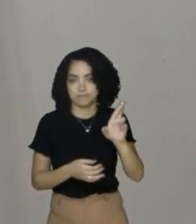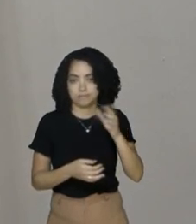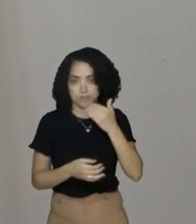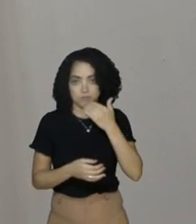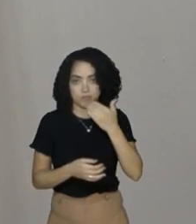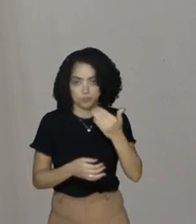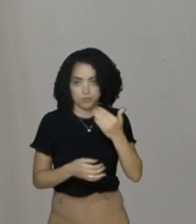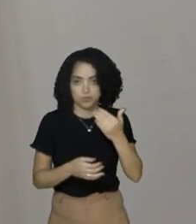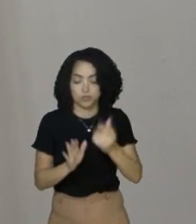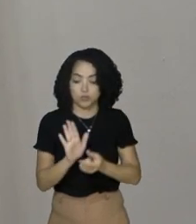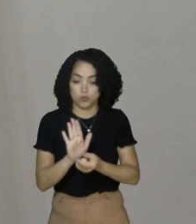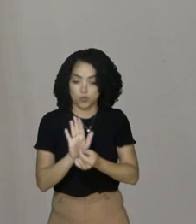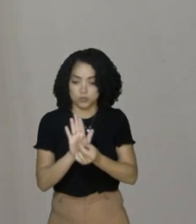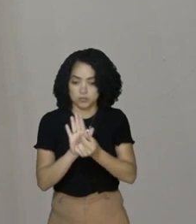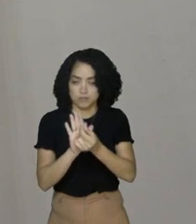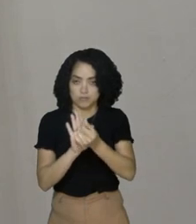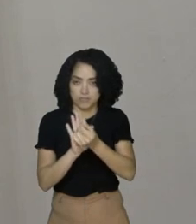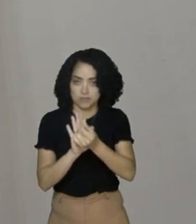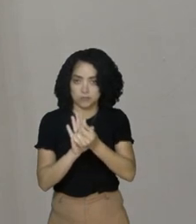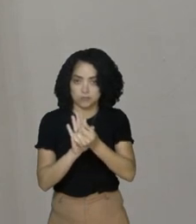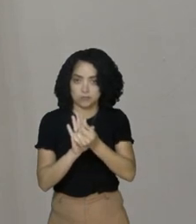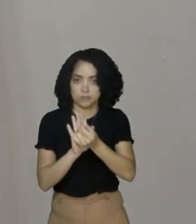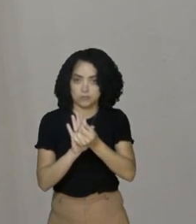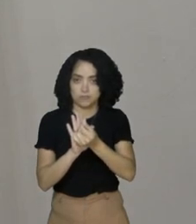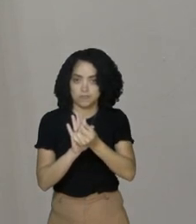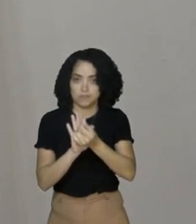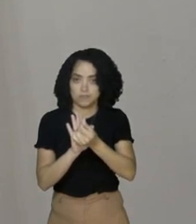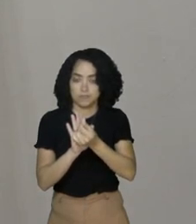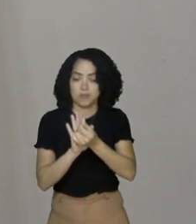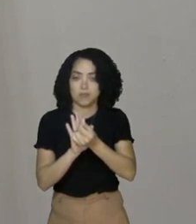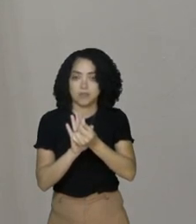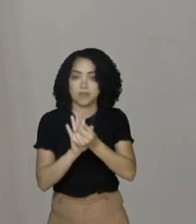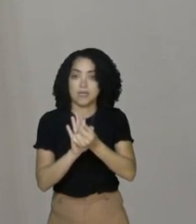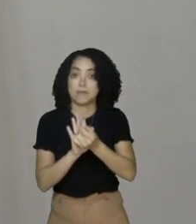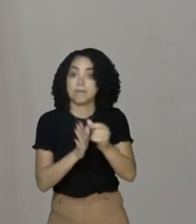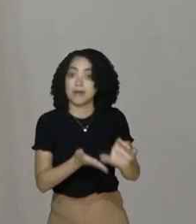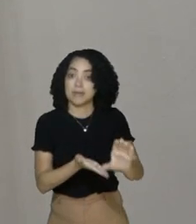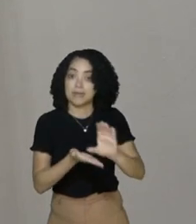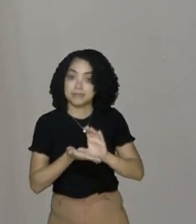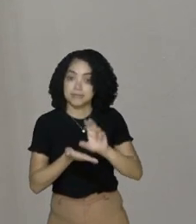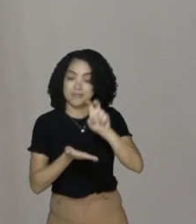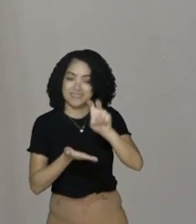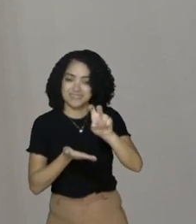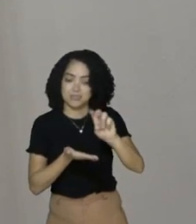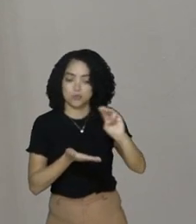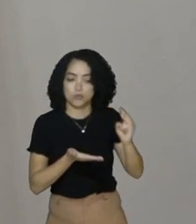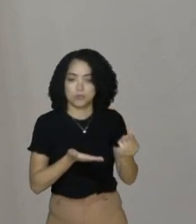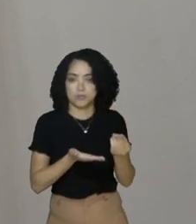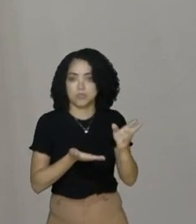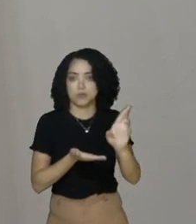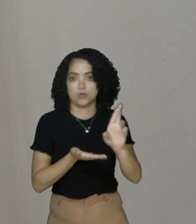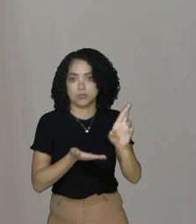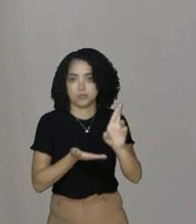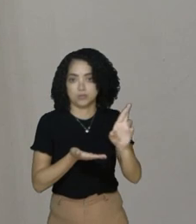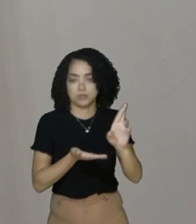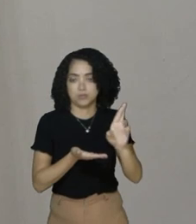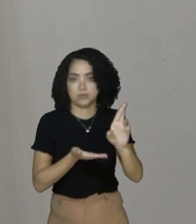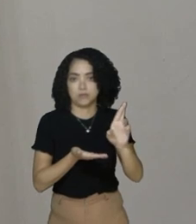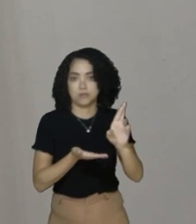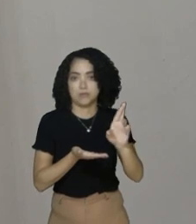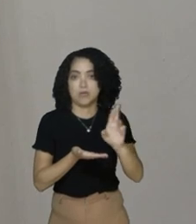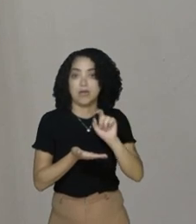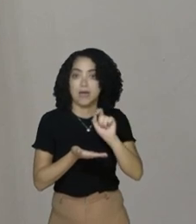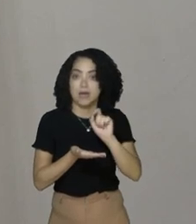do orçamento para as chuvas. Eu recebi 5. Eu fui atendido, contemplado, a mesa deu 5 milhões de reais em relação